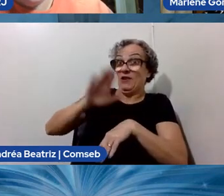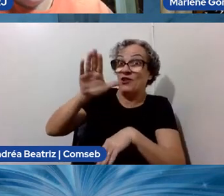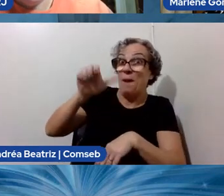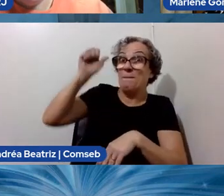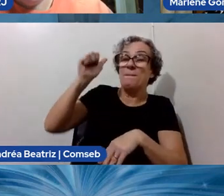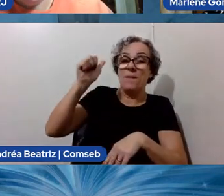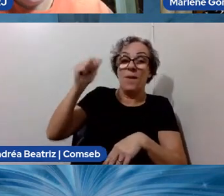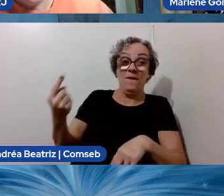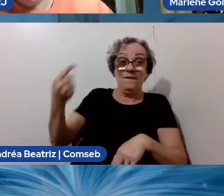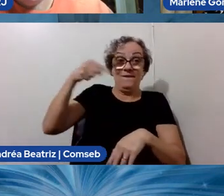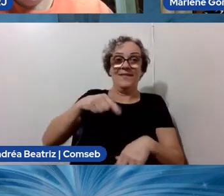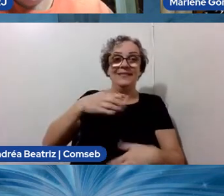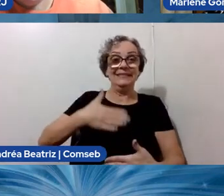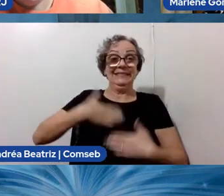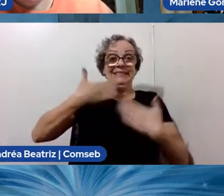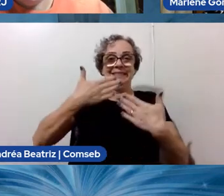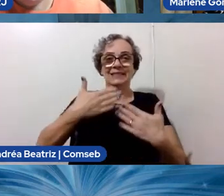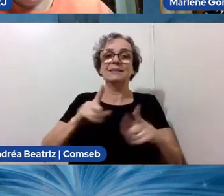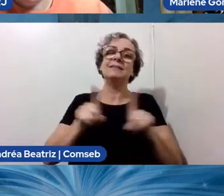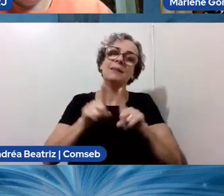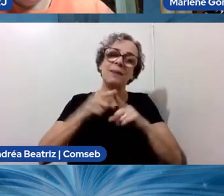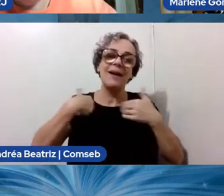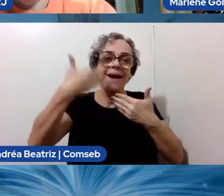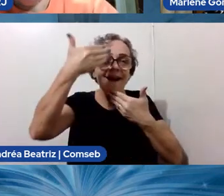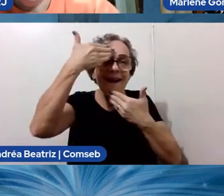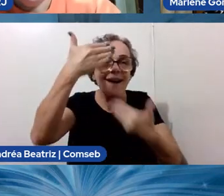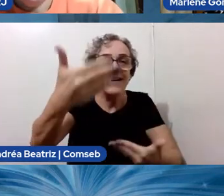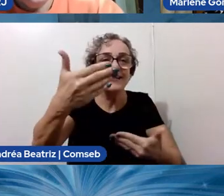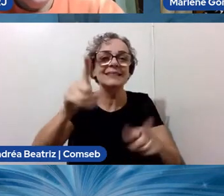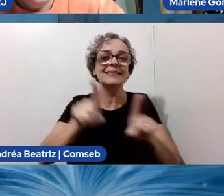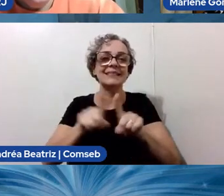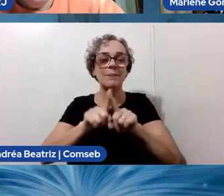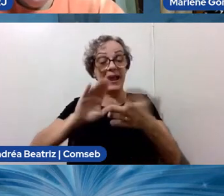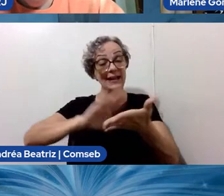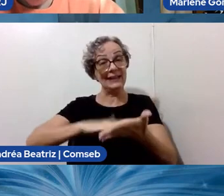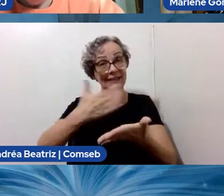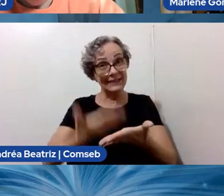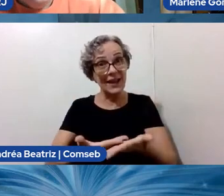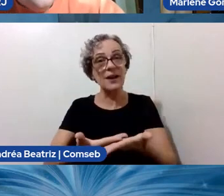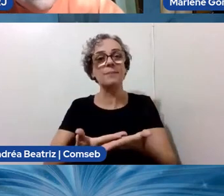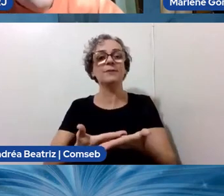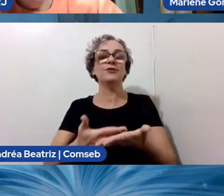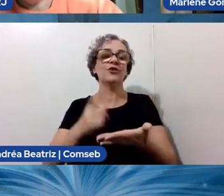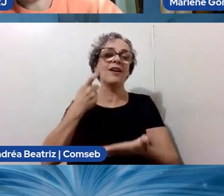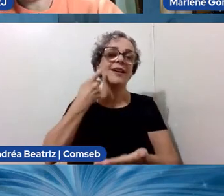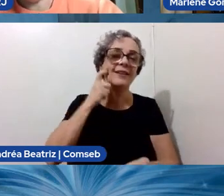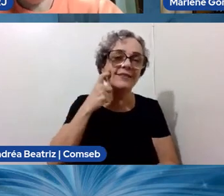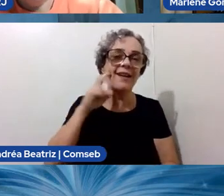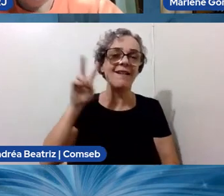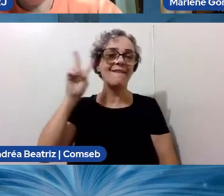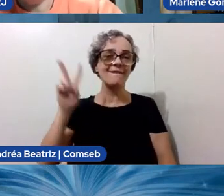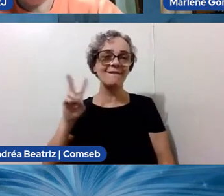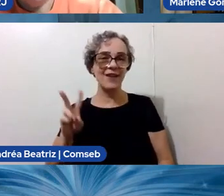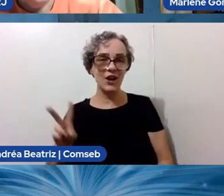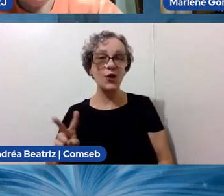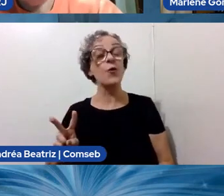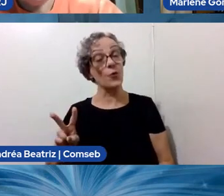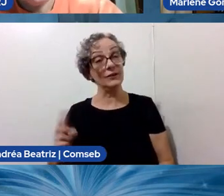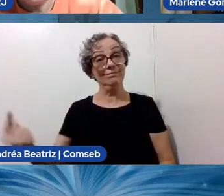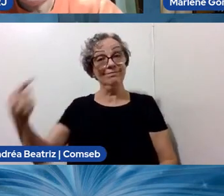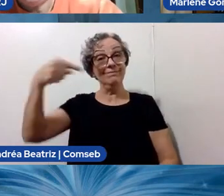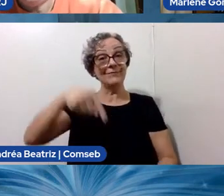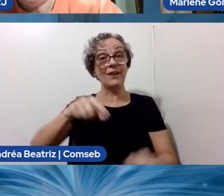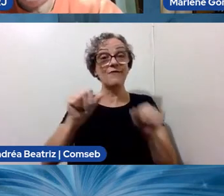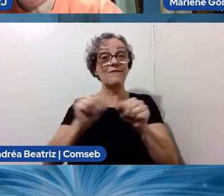a participação. E o nosso agradecimento também a nossas queridas Andréa e Verônica, que estão aqui